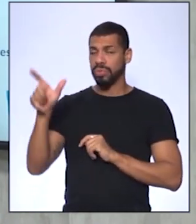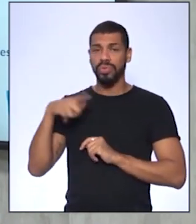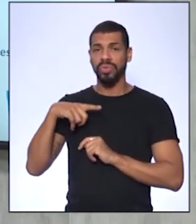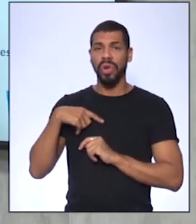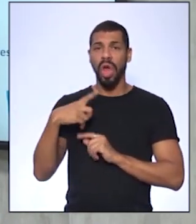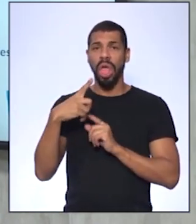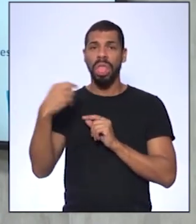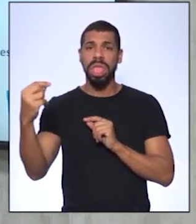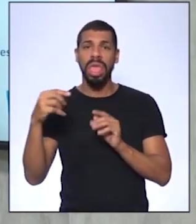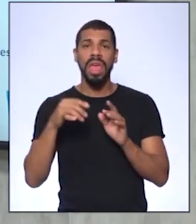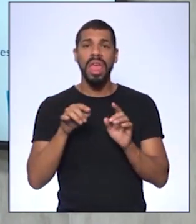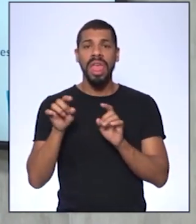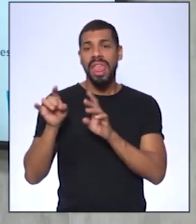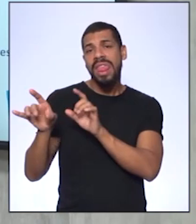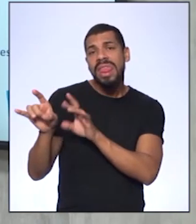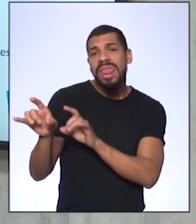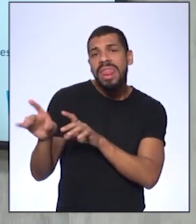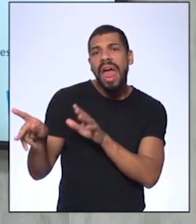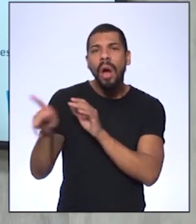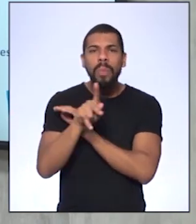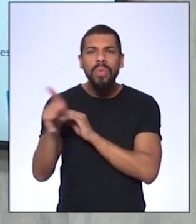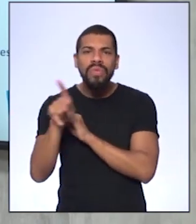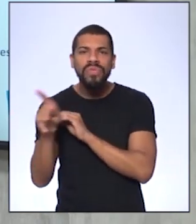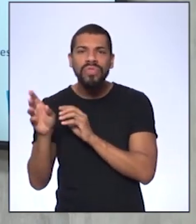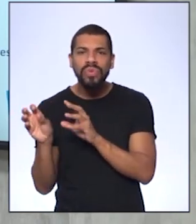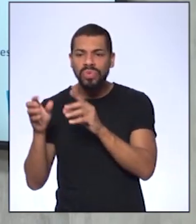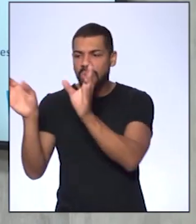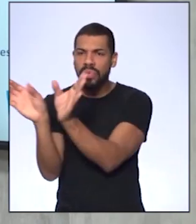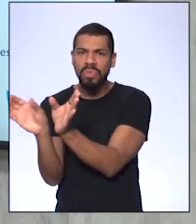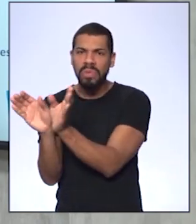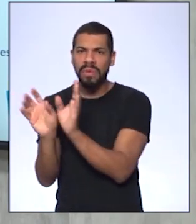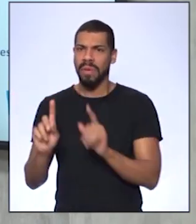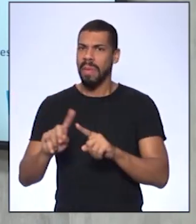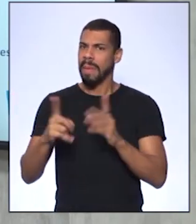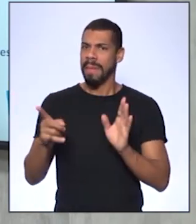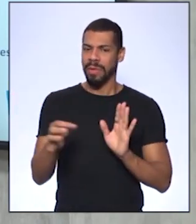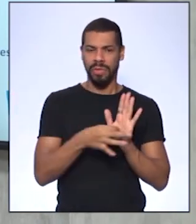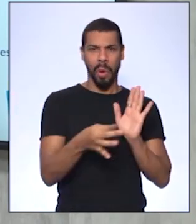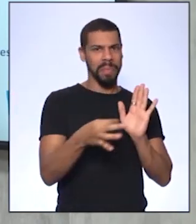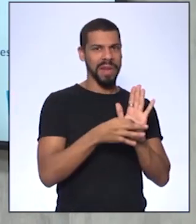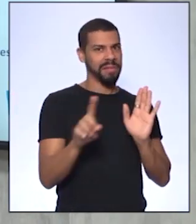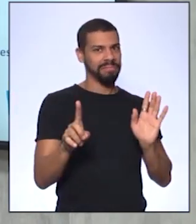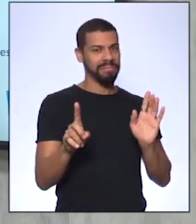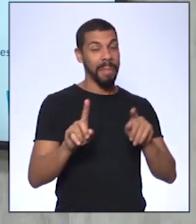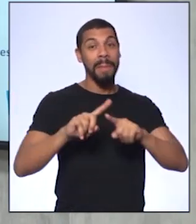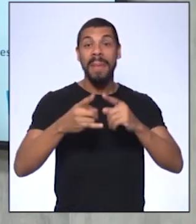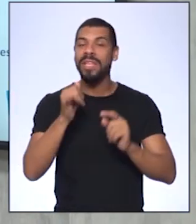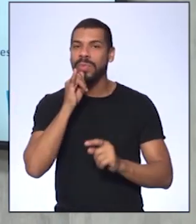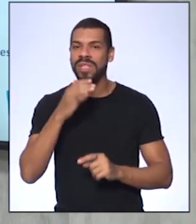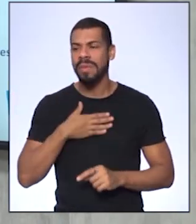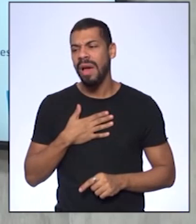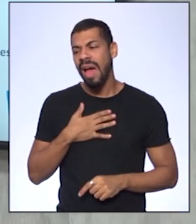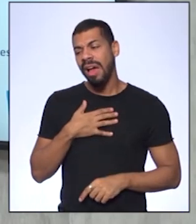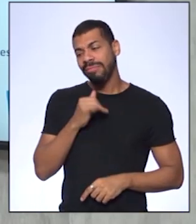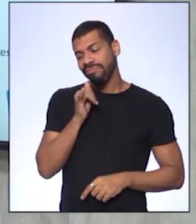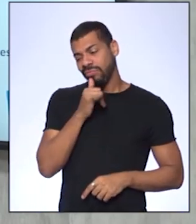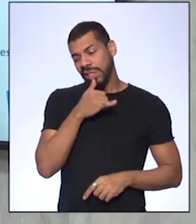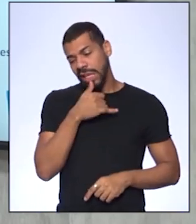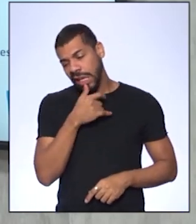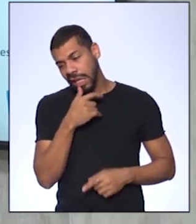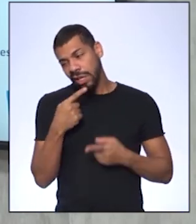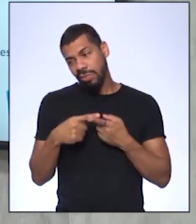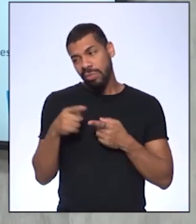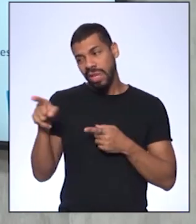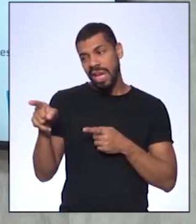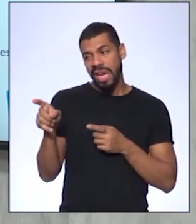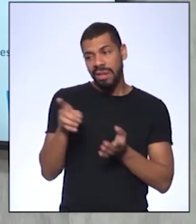ser técnico do time tal. Não tem nenhuma opinião. Agora, se eu digo, infelizmente, o fulano de tal, ele deixou de ser técnico